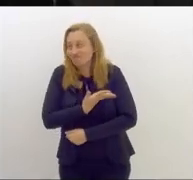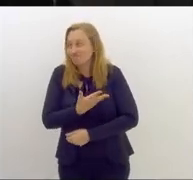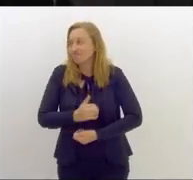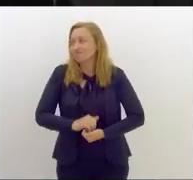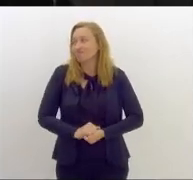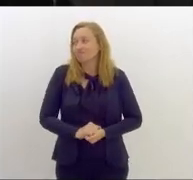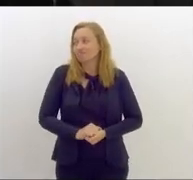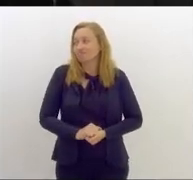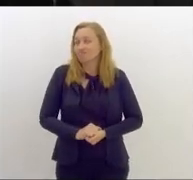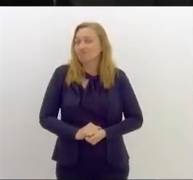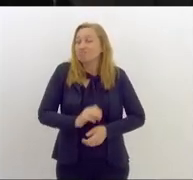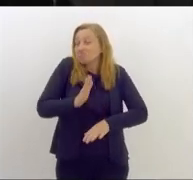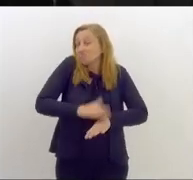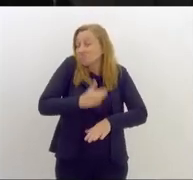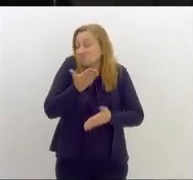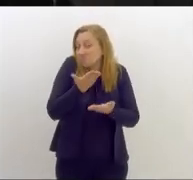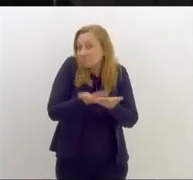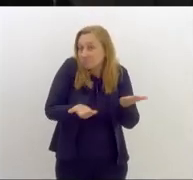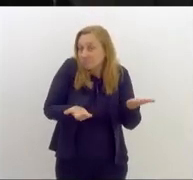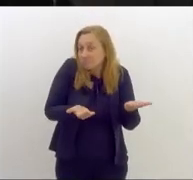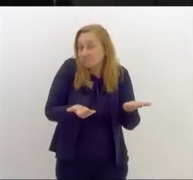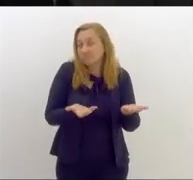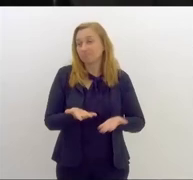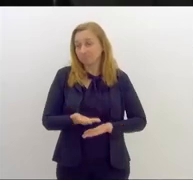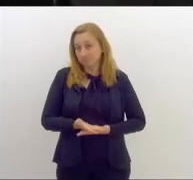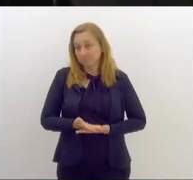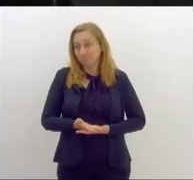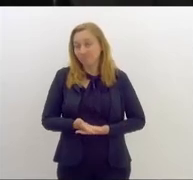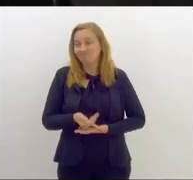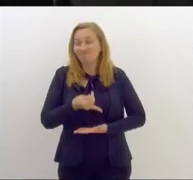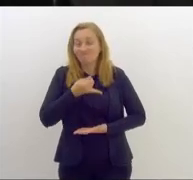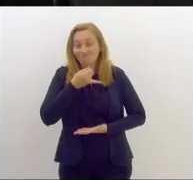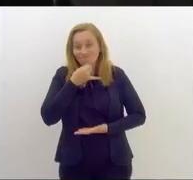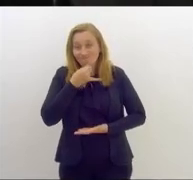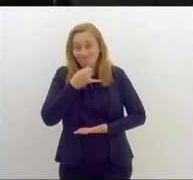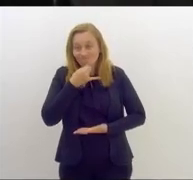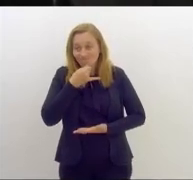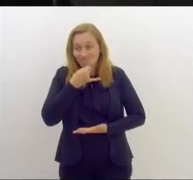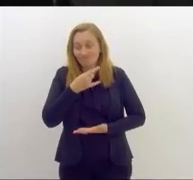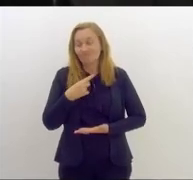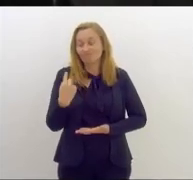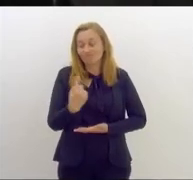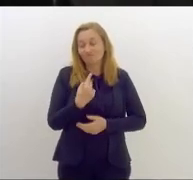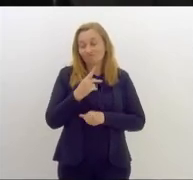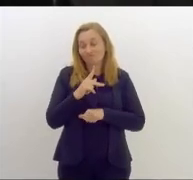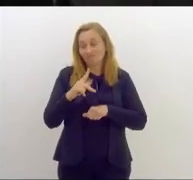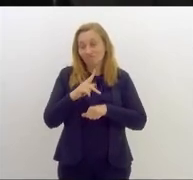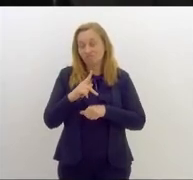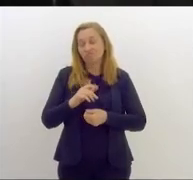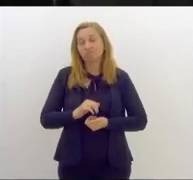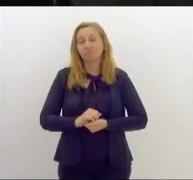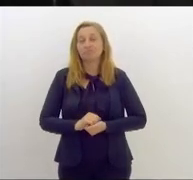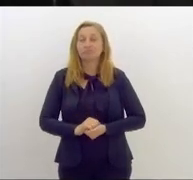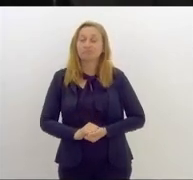por mais essa perda significativa para o nosso país